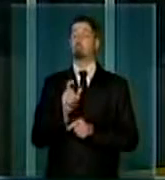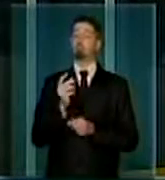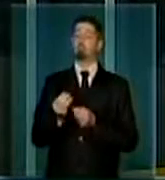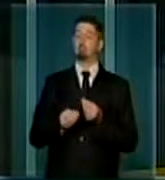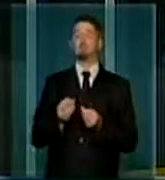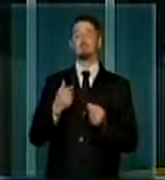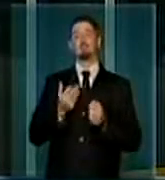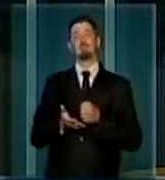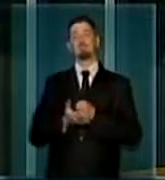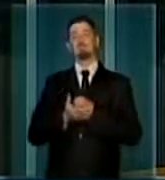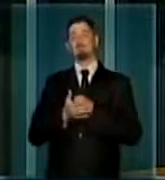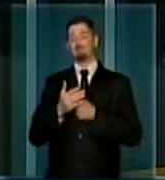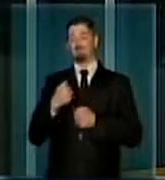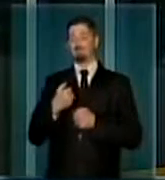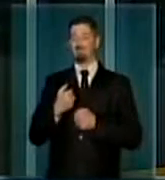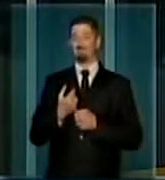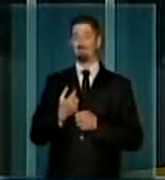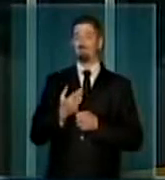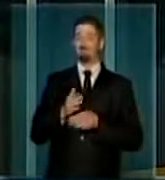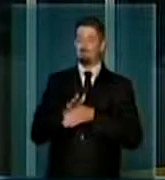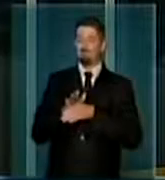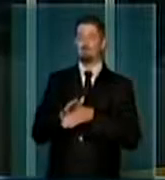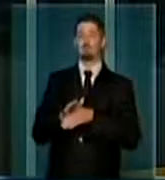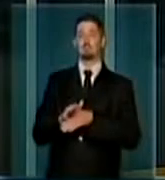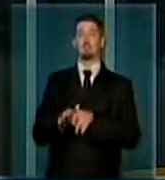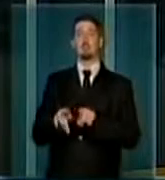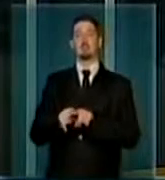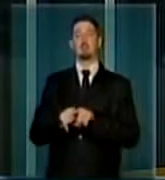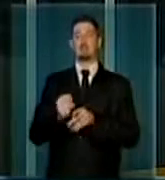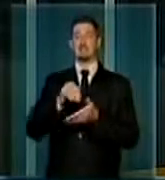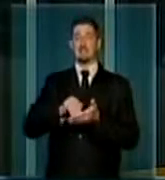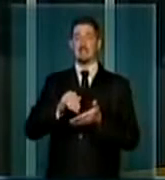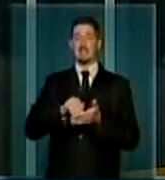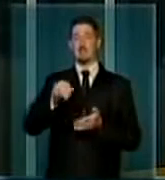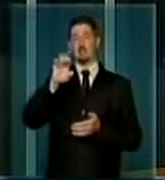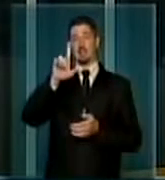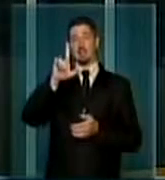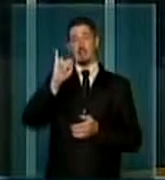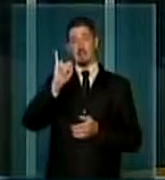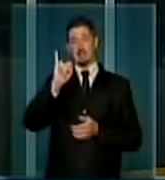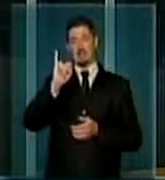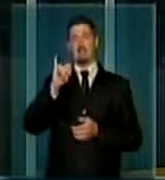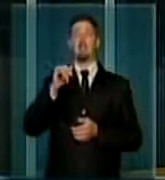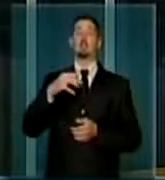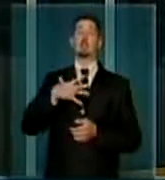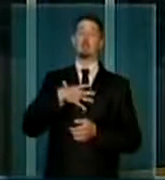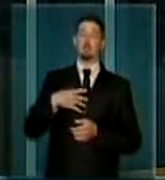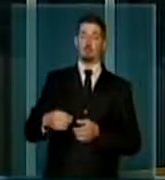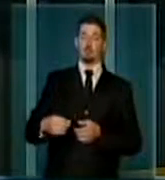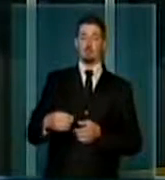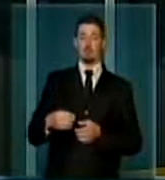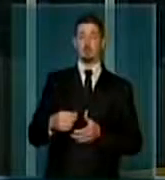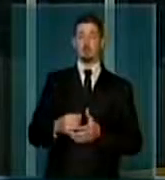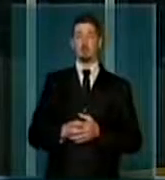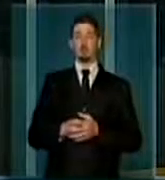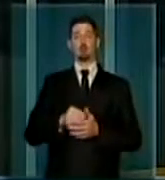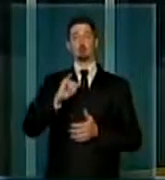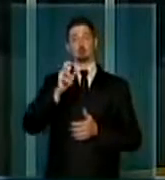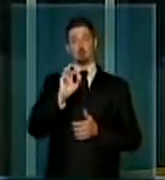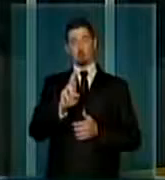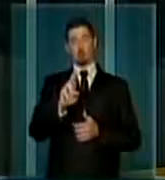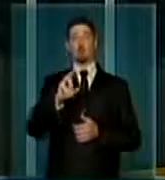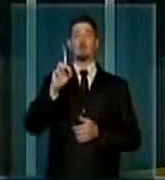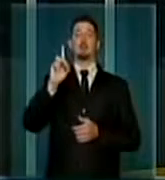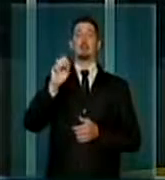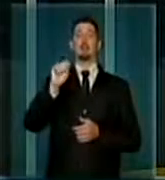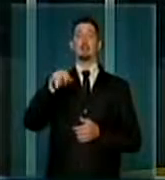também me solidarizar com a família do secretário Eli Lopes Bezerra e seus filhos, Eli Bezerra Júnior